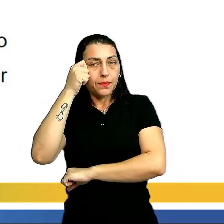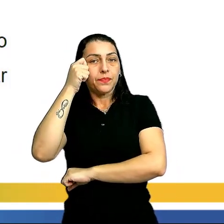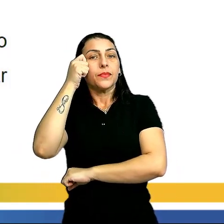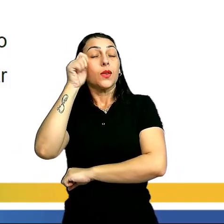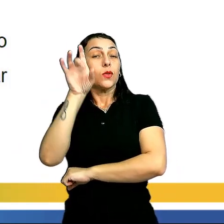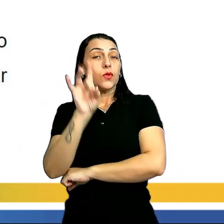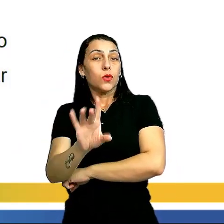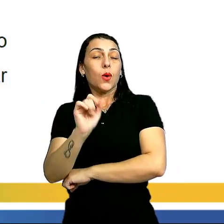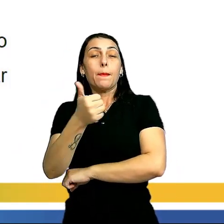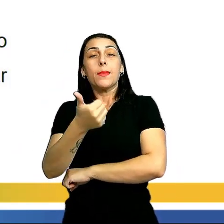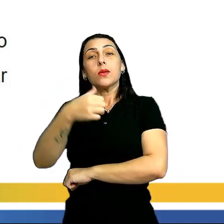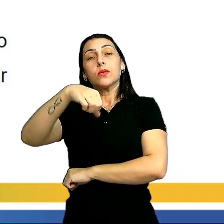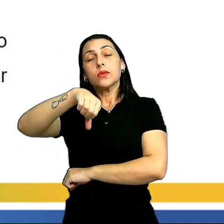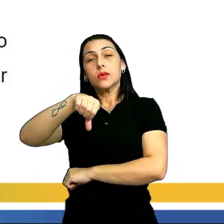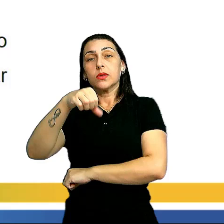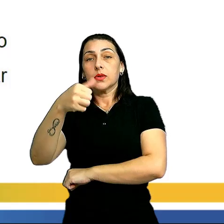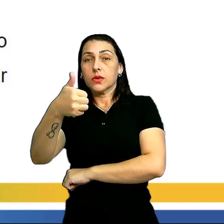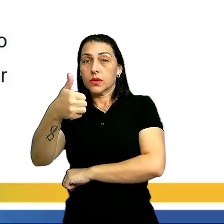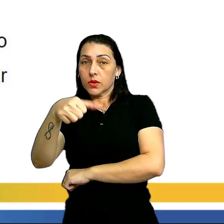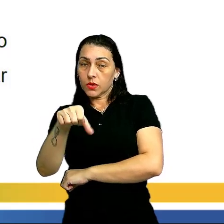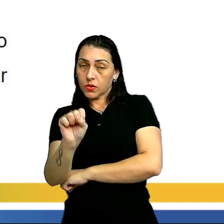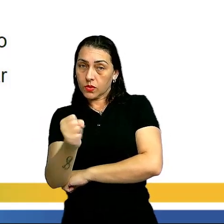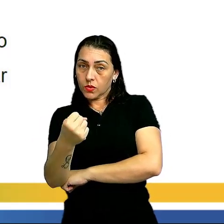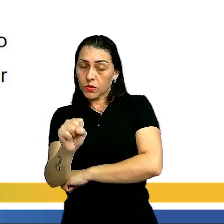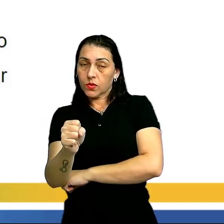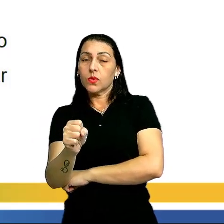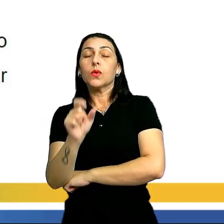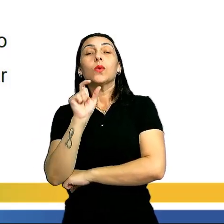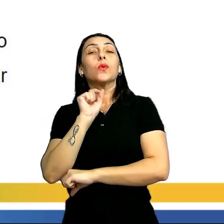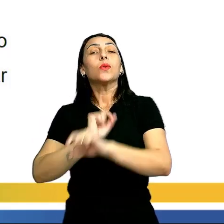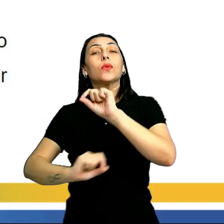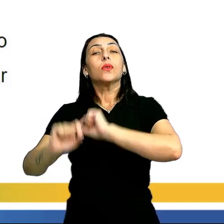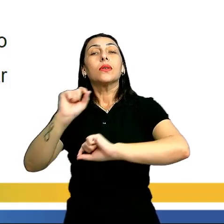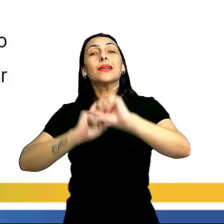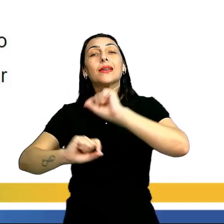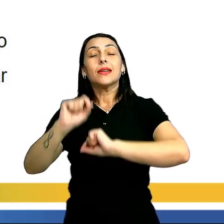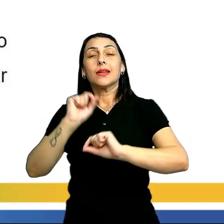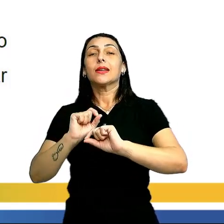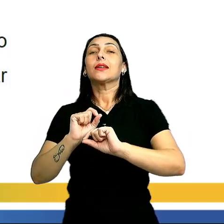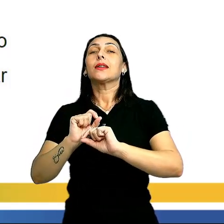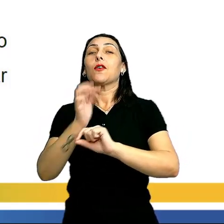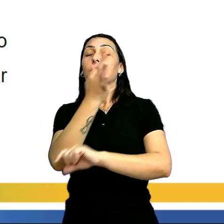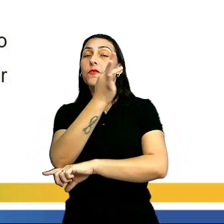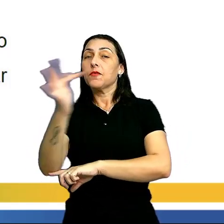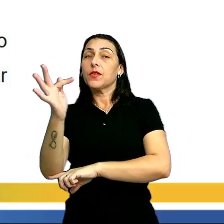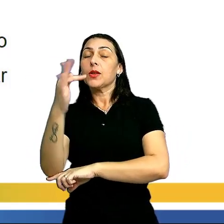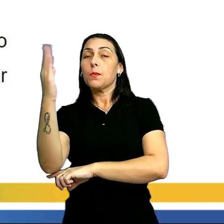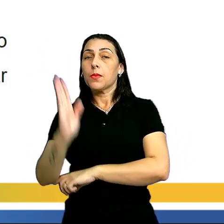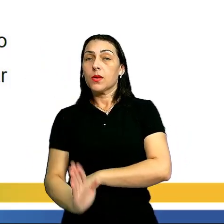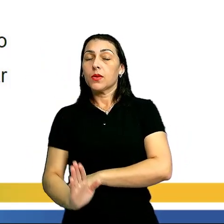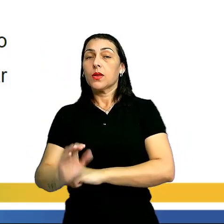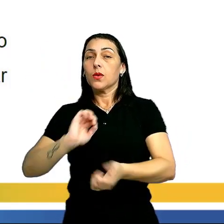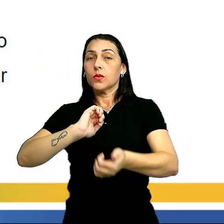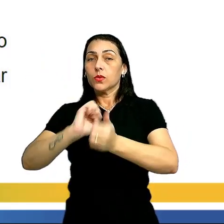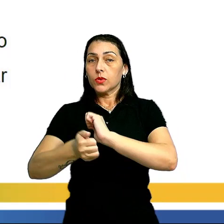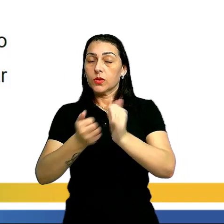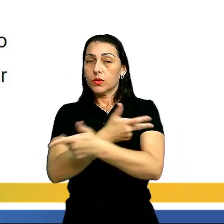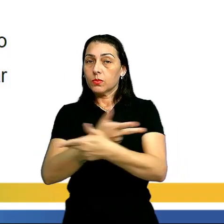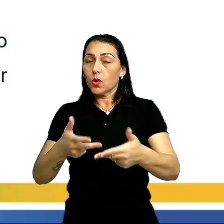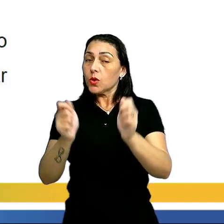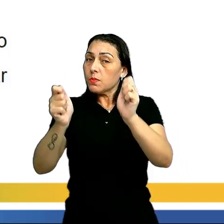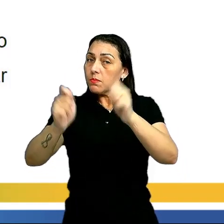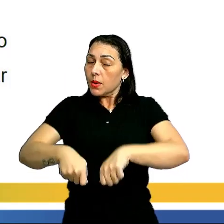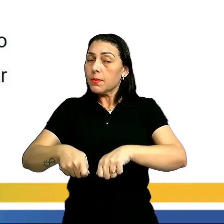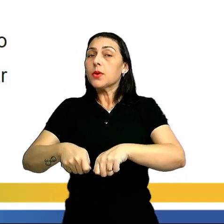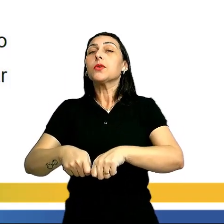Foi só em 1918 que a então Federação Brasileira de Esportes